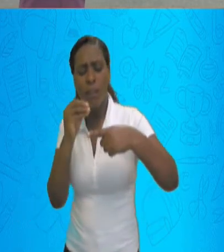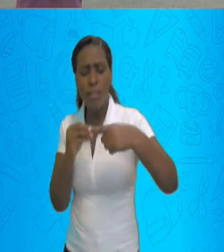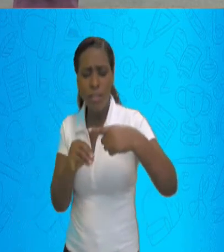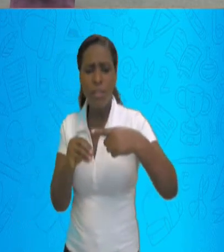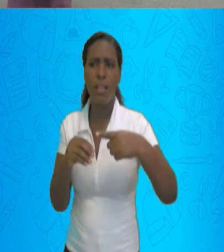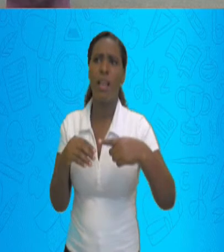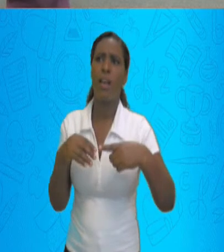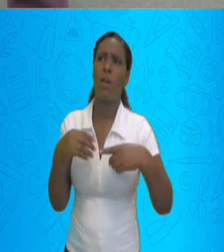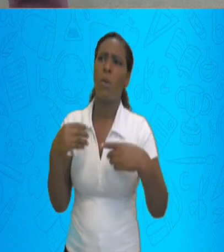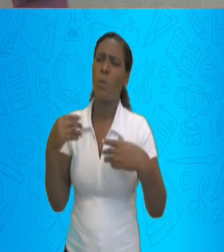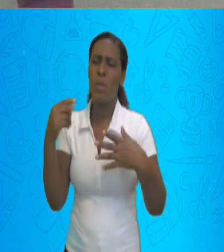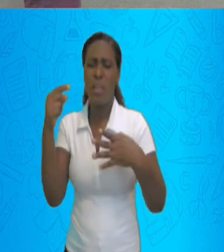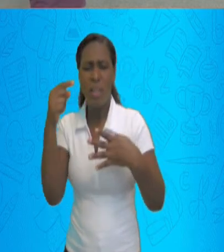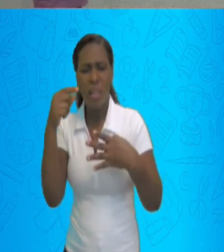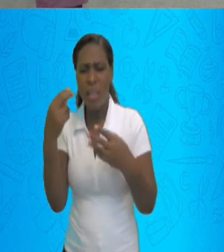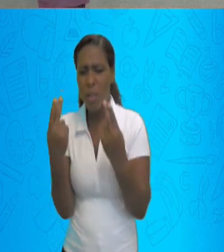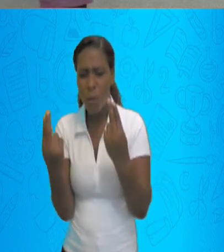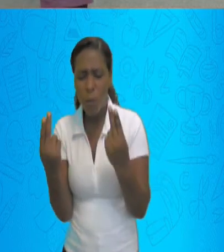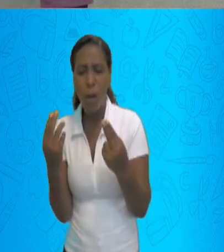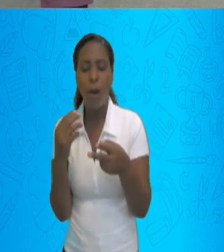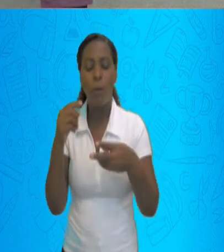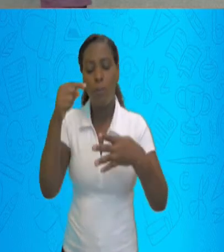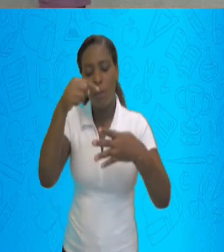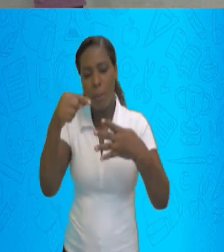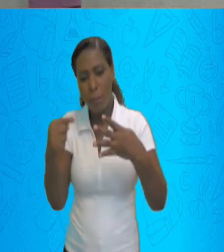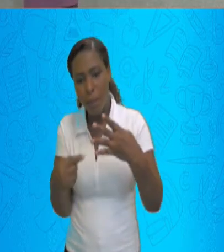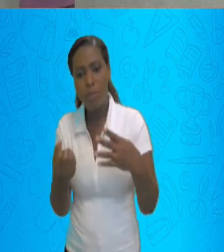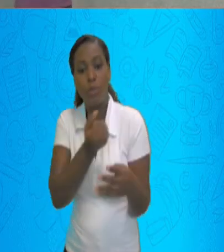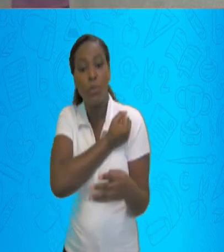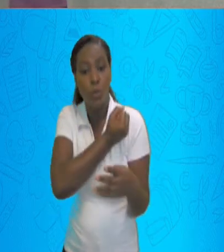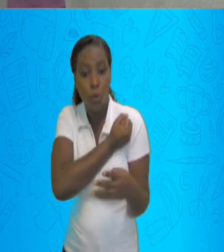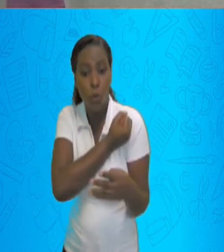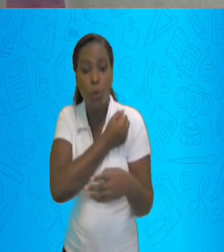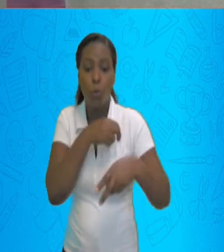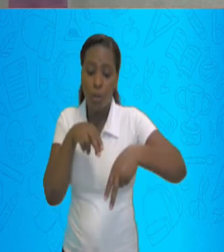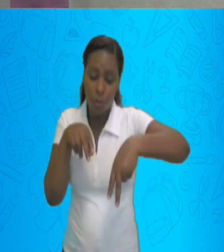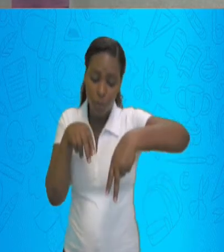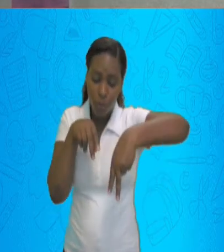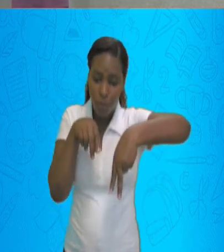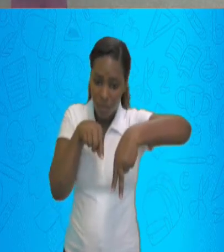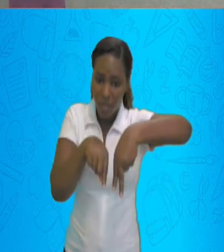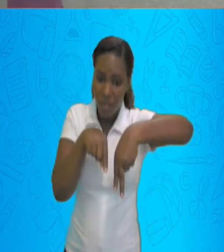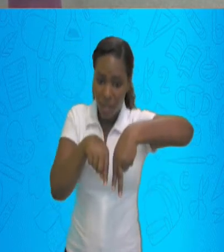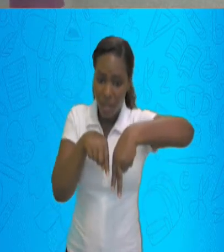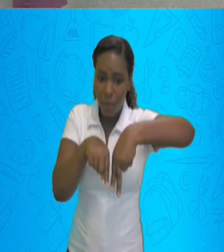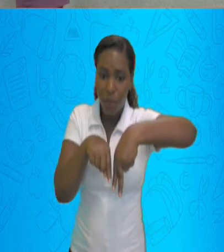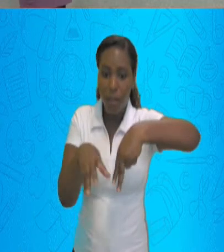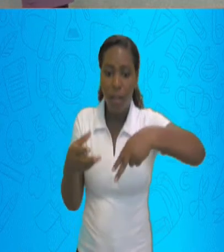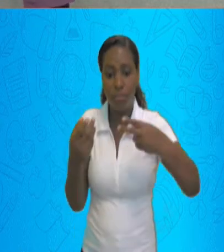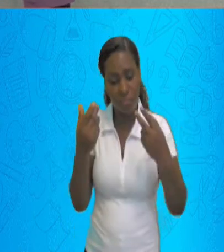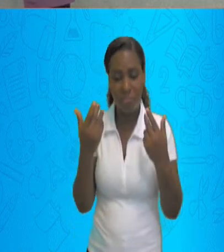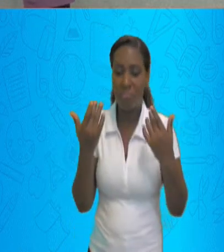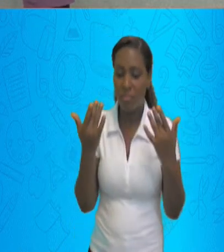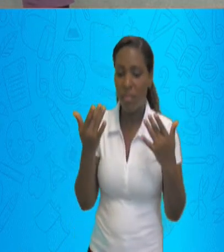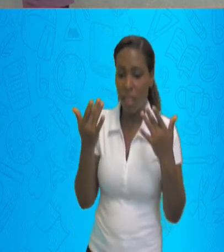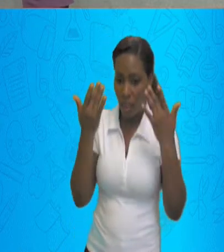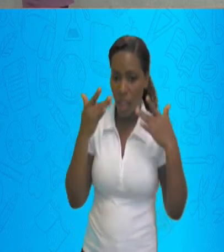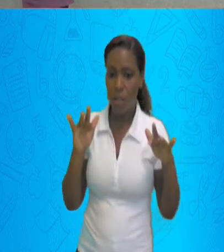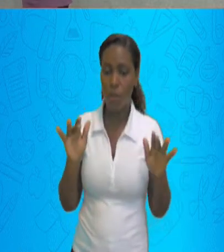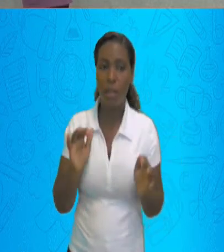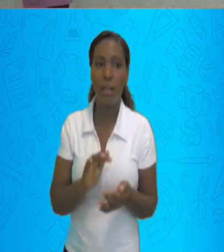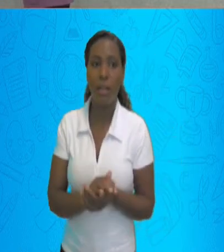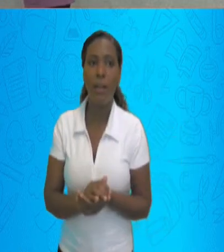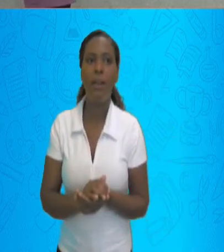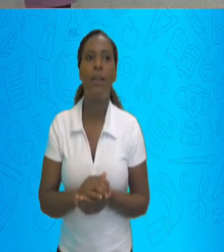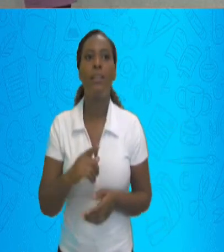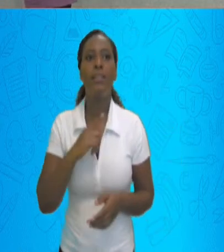os números naturais, também tem a nomenclatura certa, do jeito da escrita e também da fala. Então, eu não posso falar